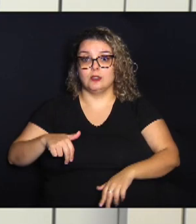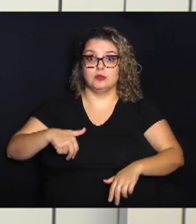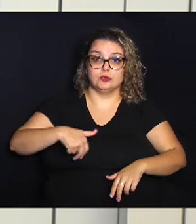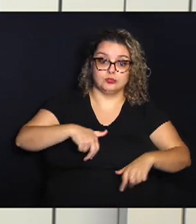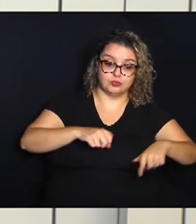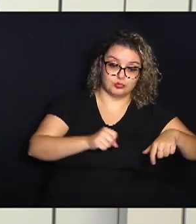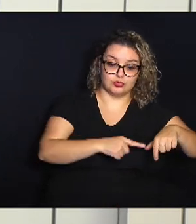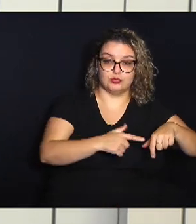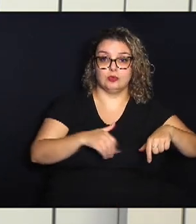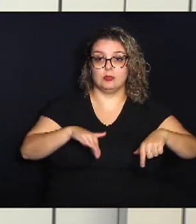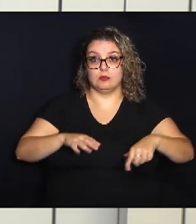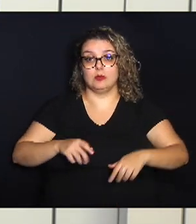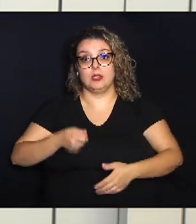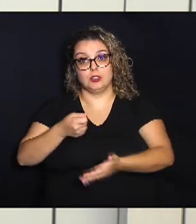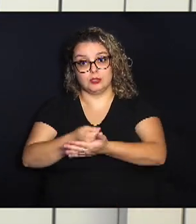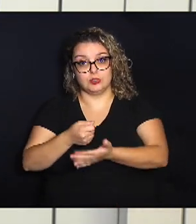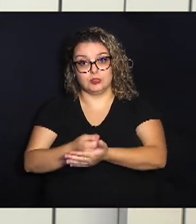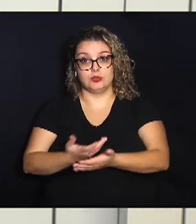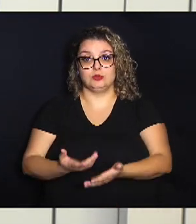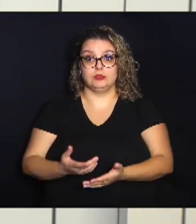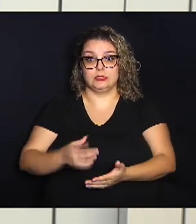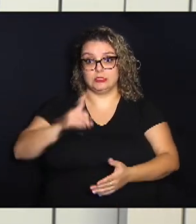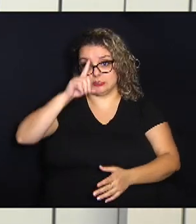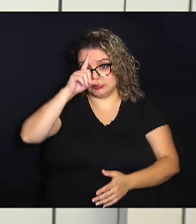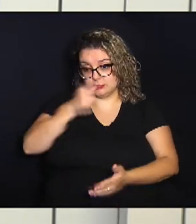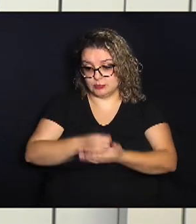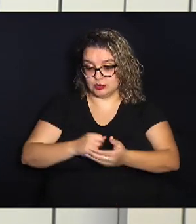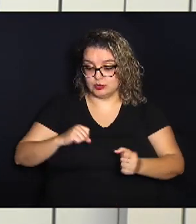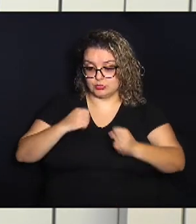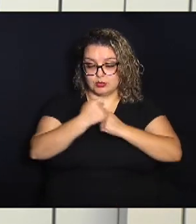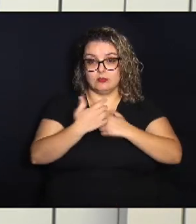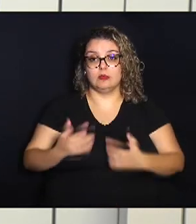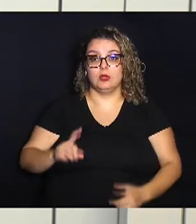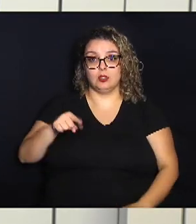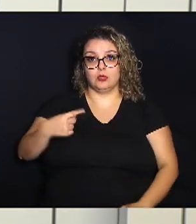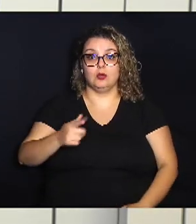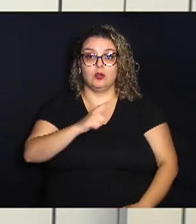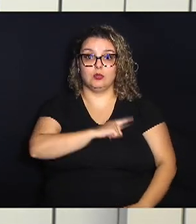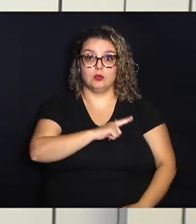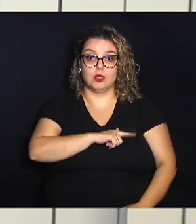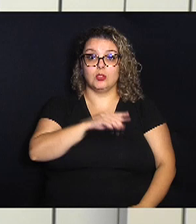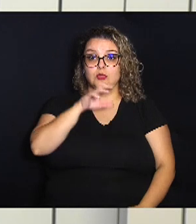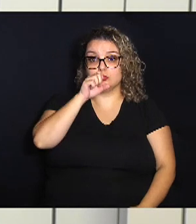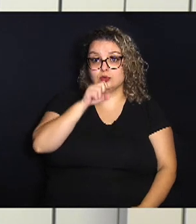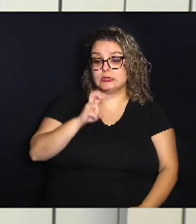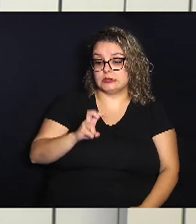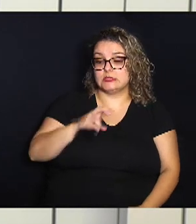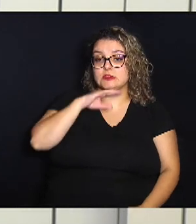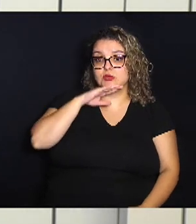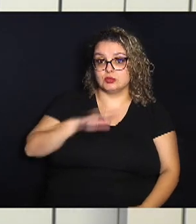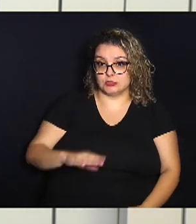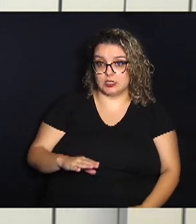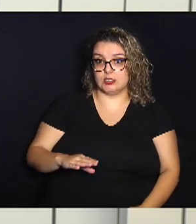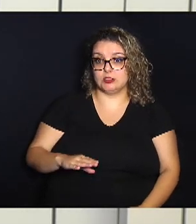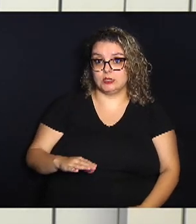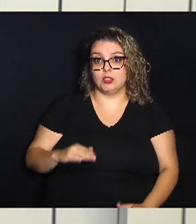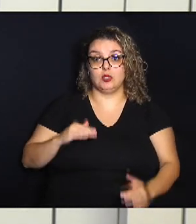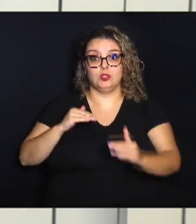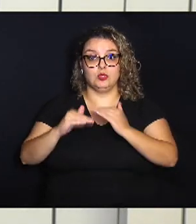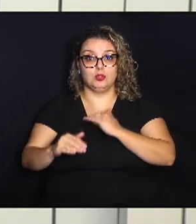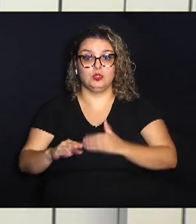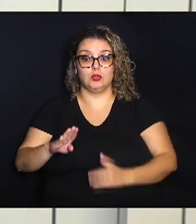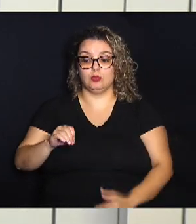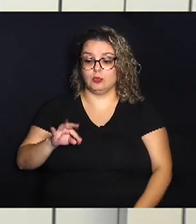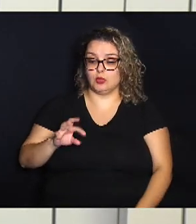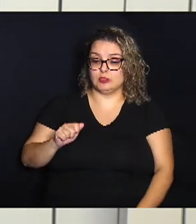ser mais consistente defensivamente. Próximo jogo do Bugre no sábado, 5 horas da tarde, contra o Botafogo